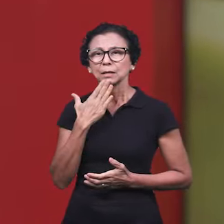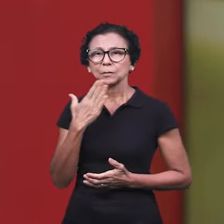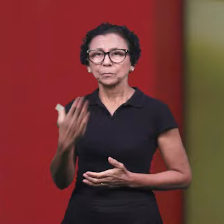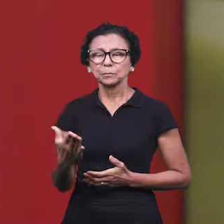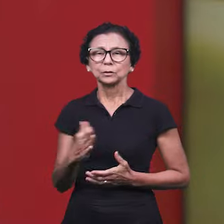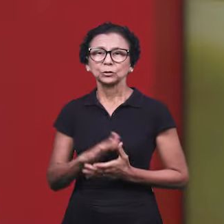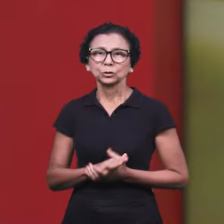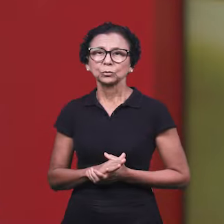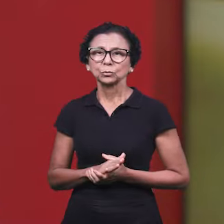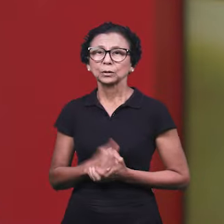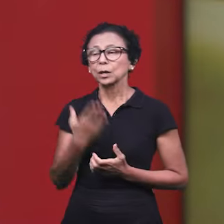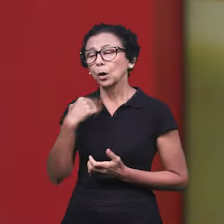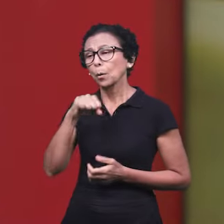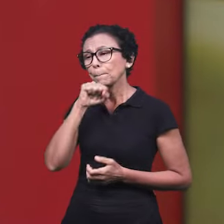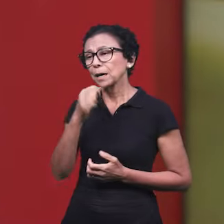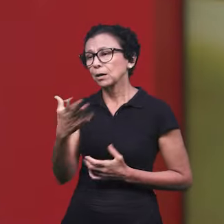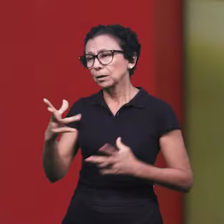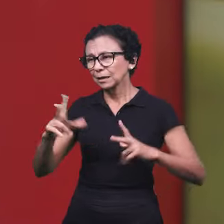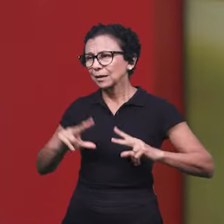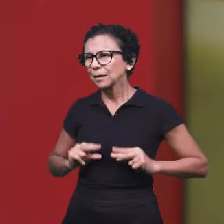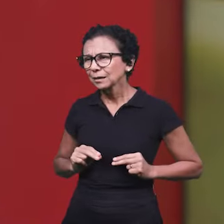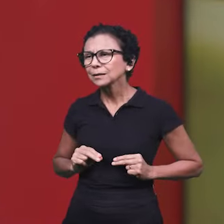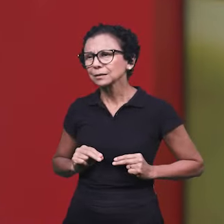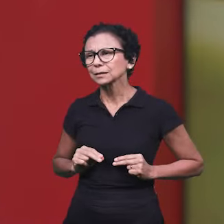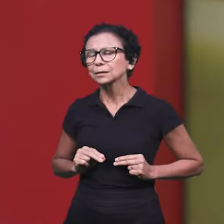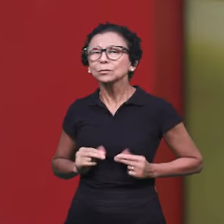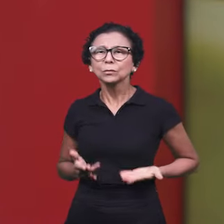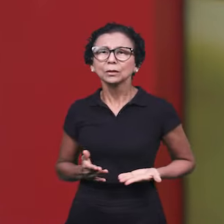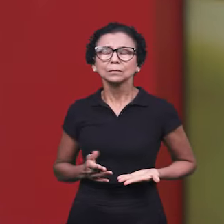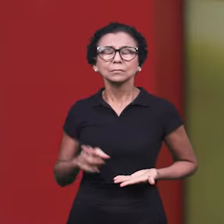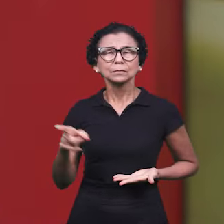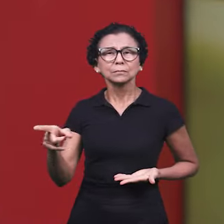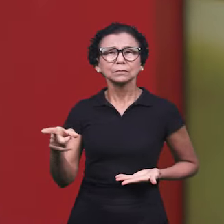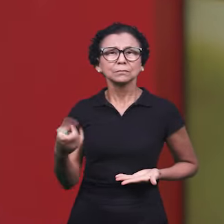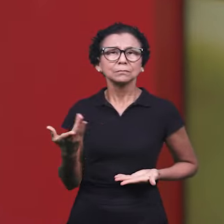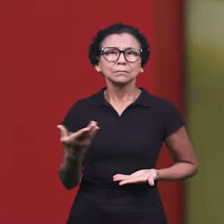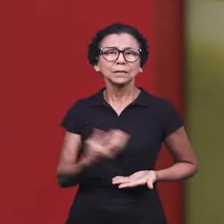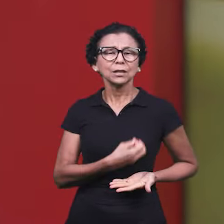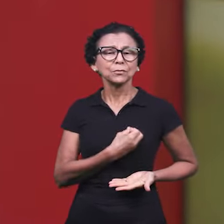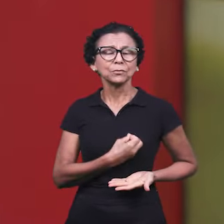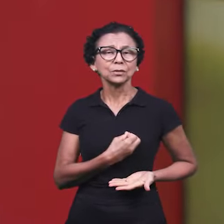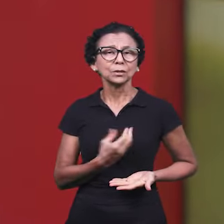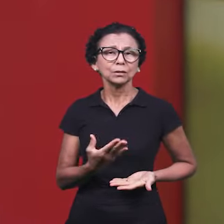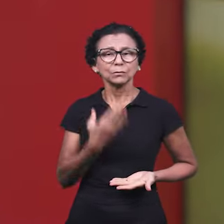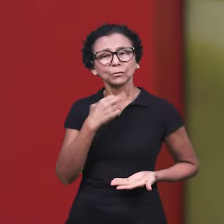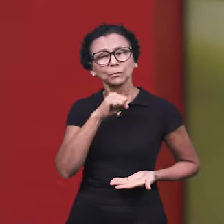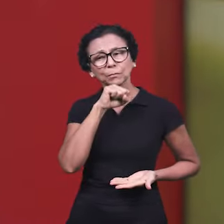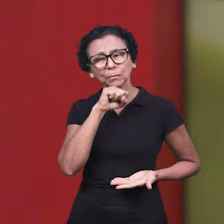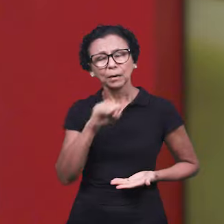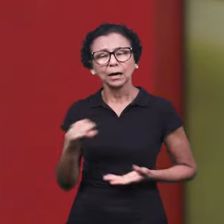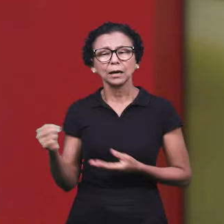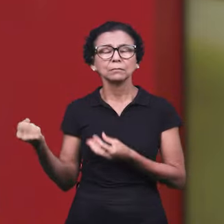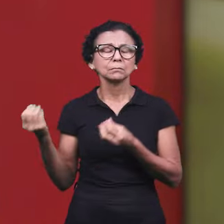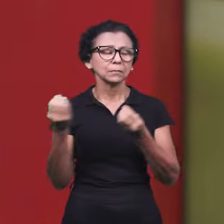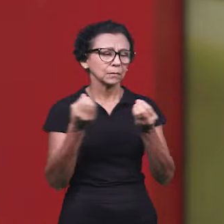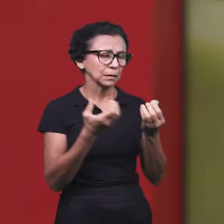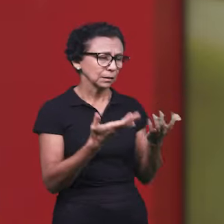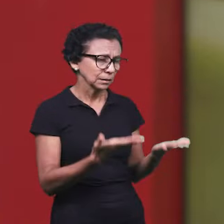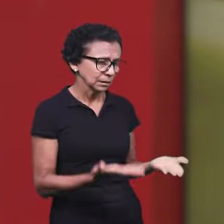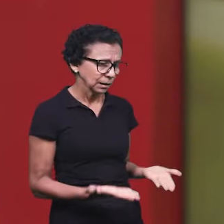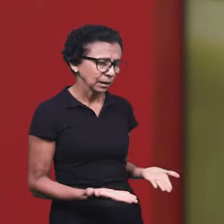herança e o pai até lhe concedeu ele foi gastou tudo conheceu